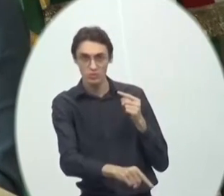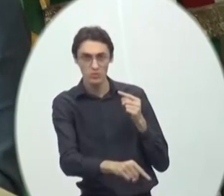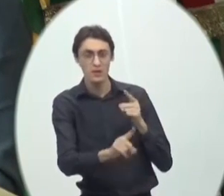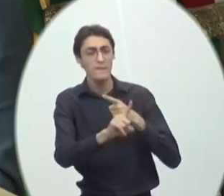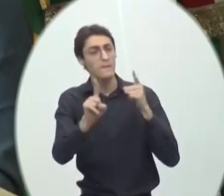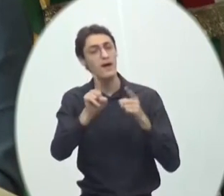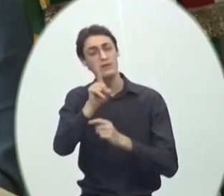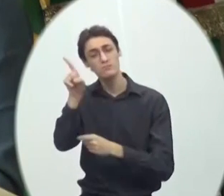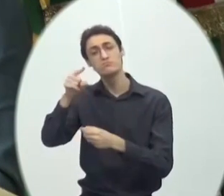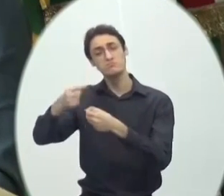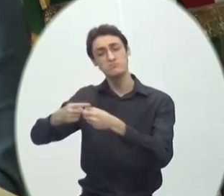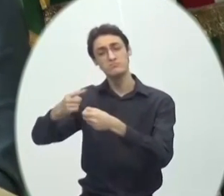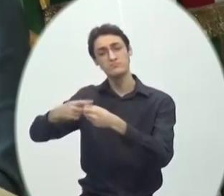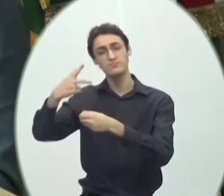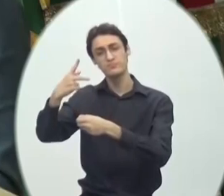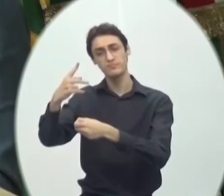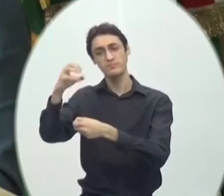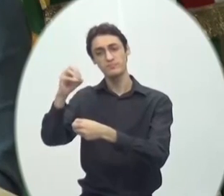vereador, é dado por